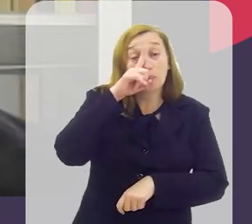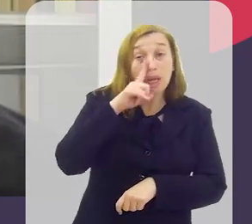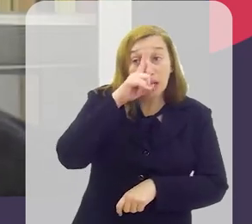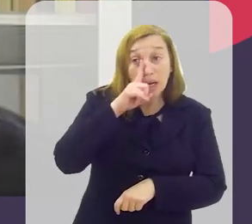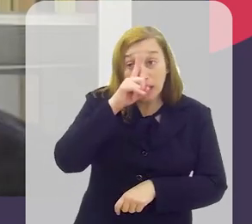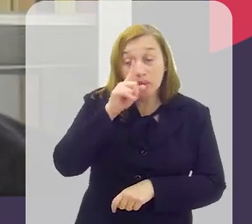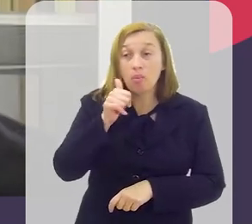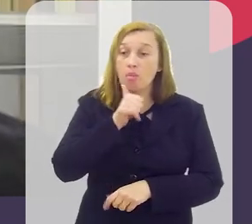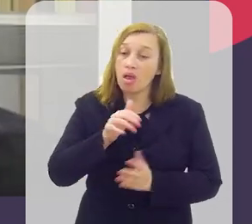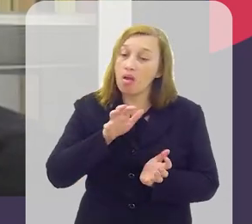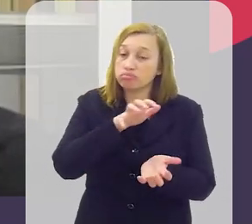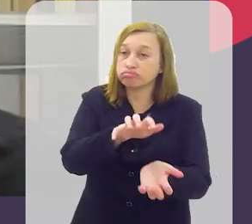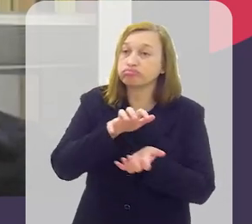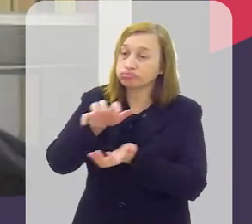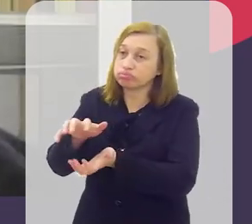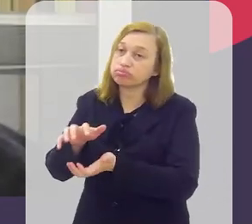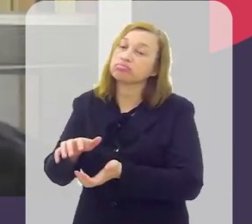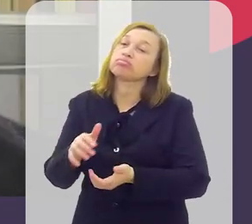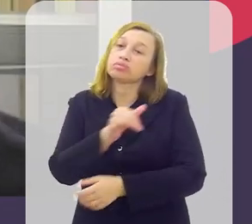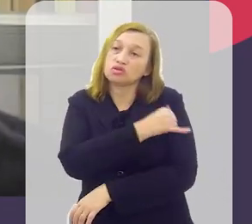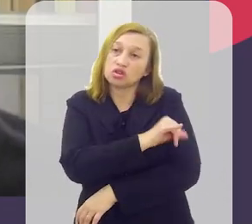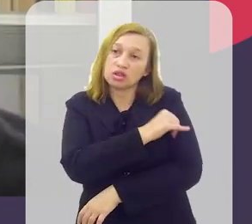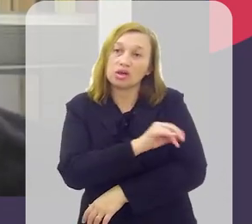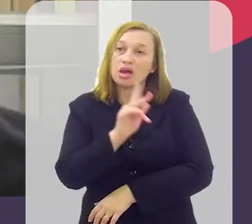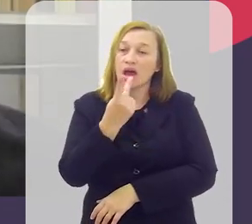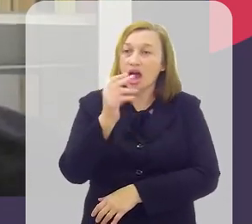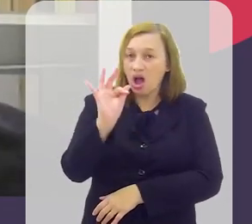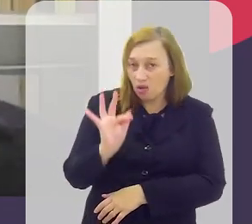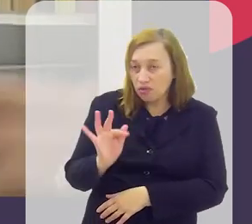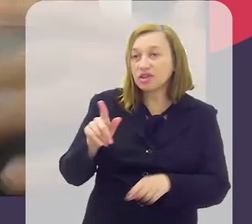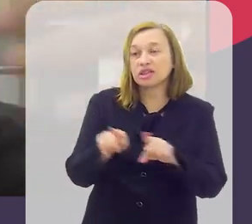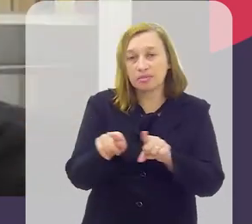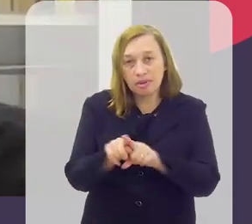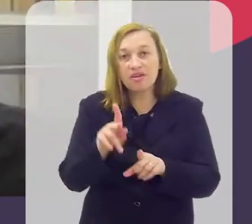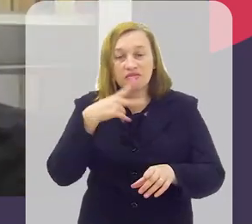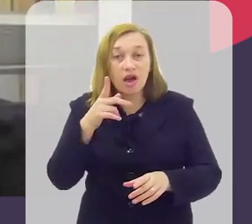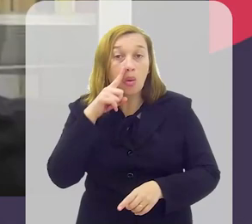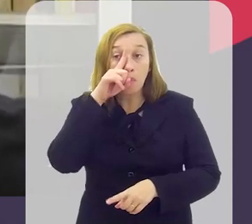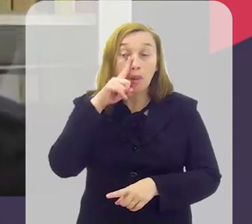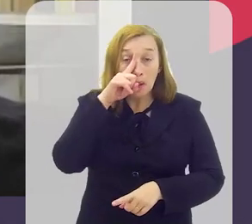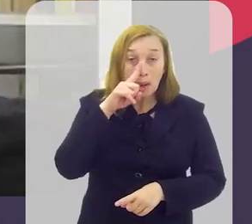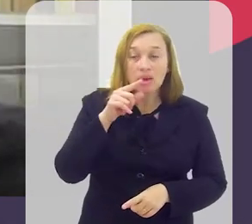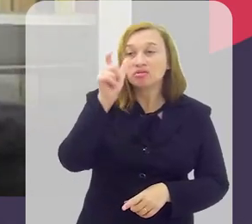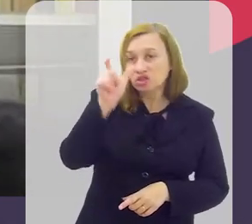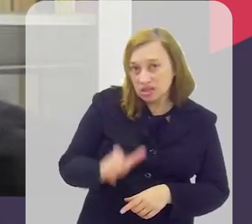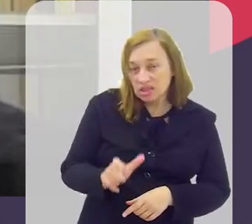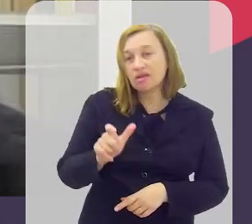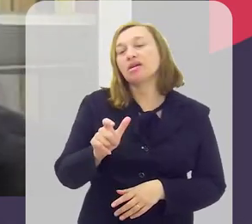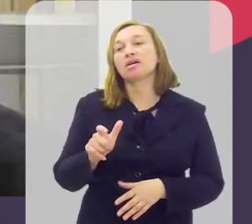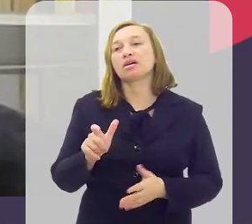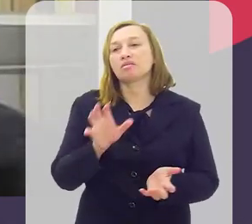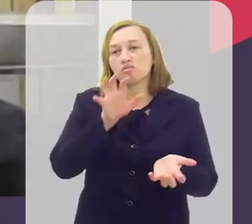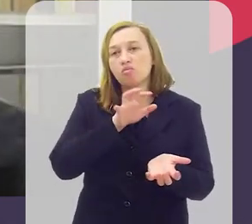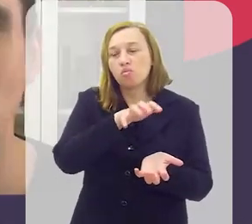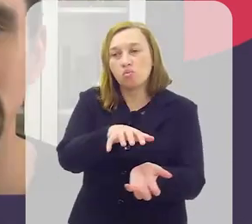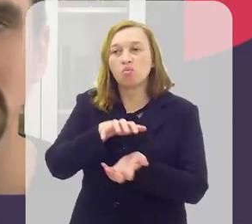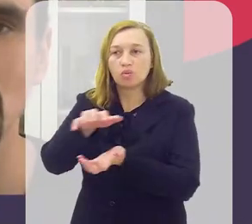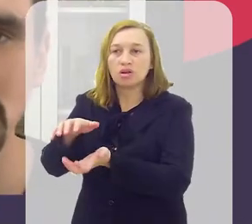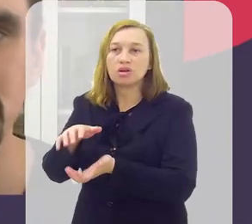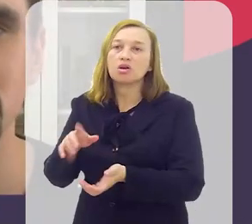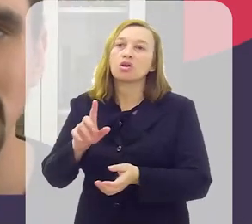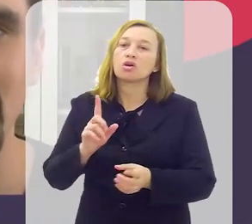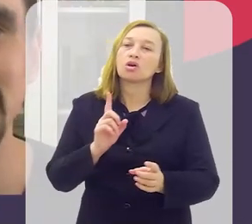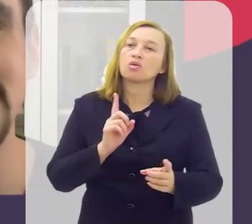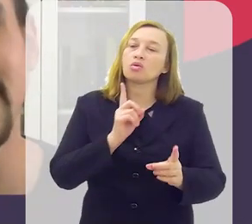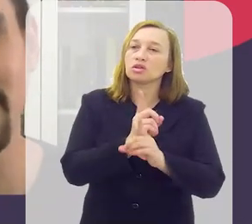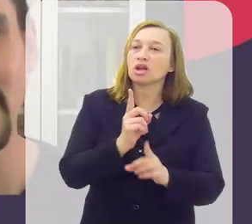entregadora mulher no Rio de Janeiro. Ralph também fala bastante sobre isso, dos riscos de ser um entregador, né? Eu creio que também teve contato com